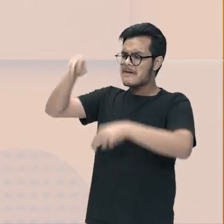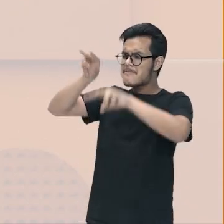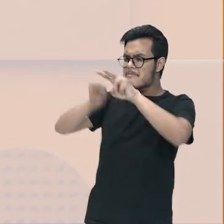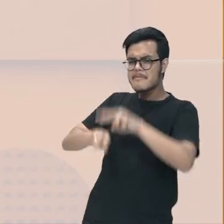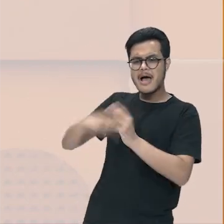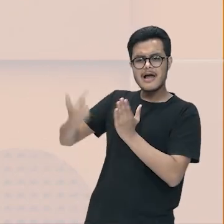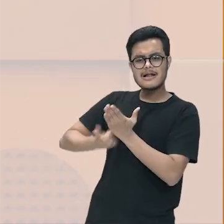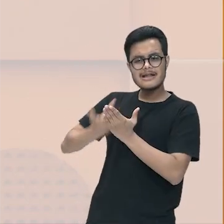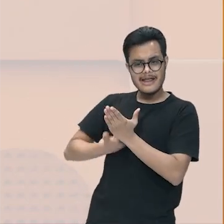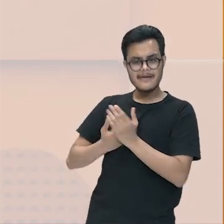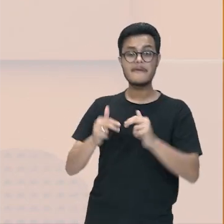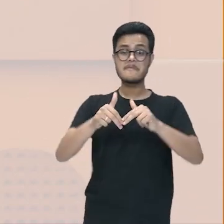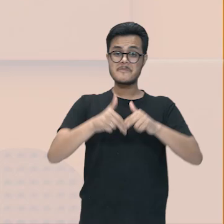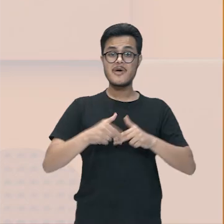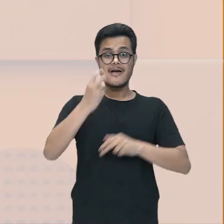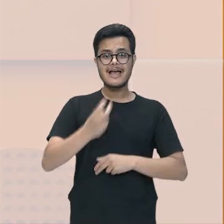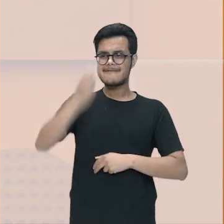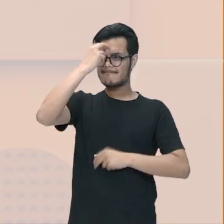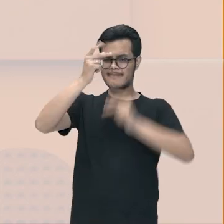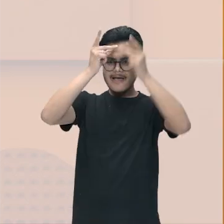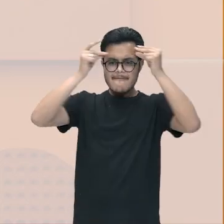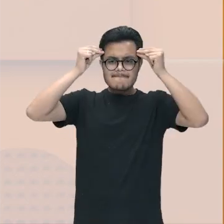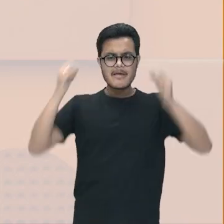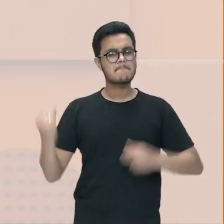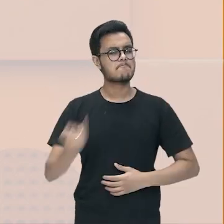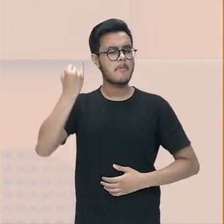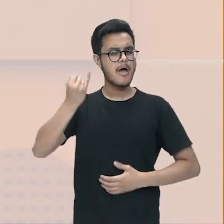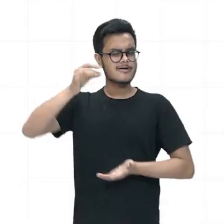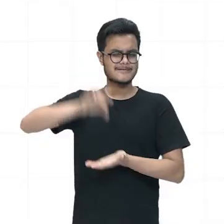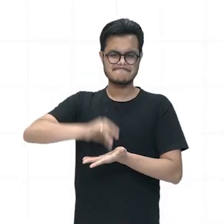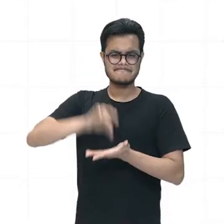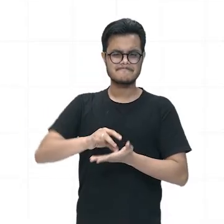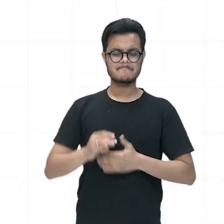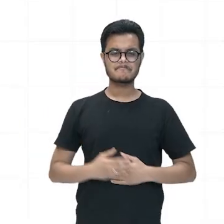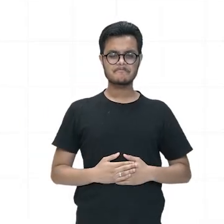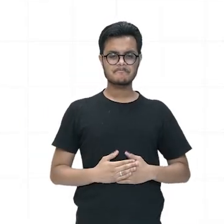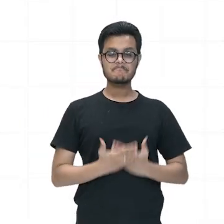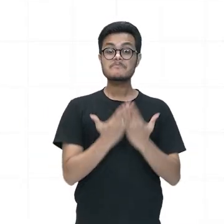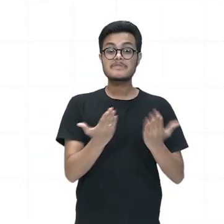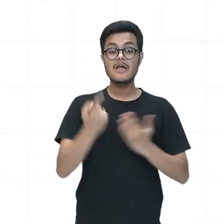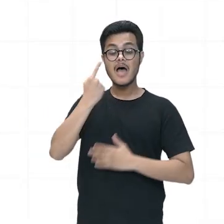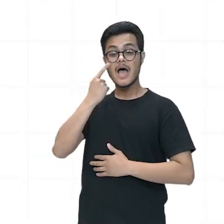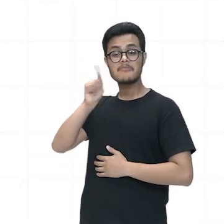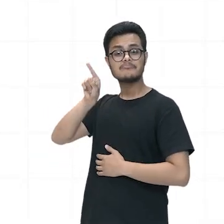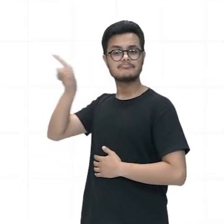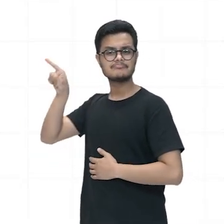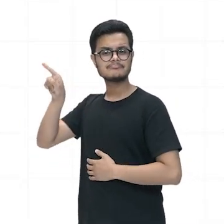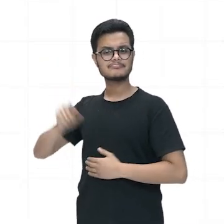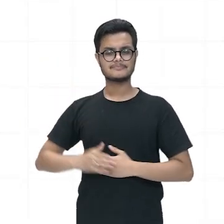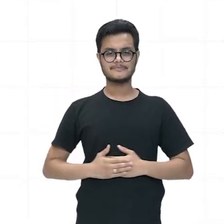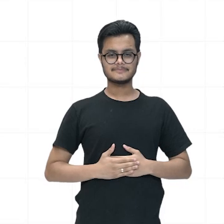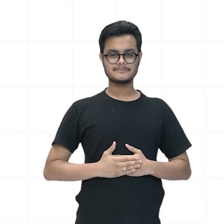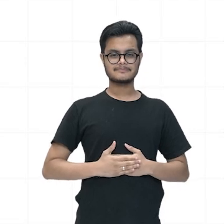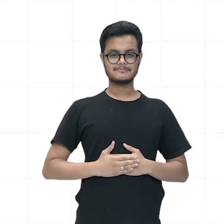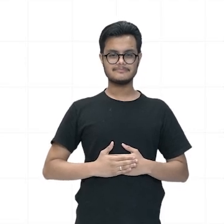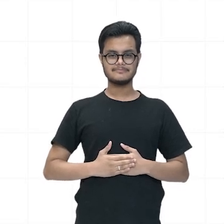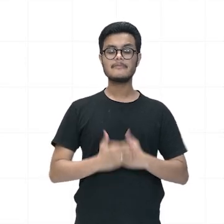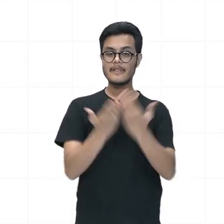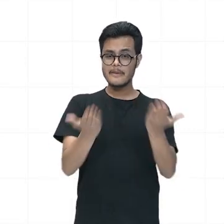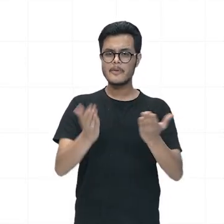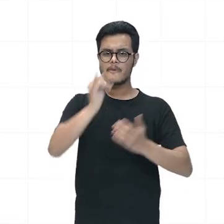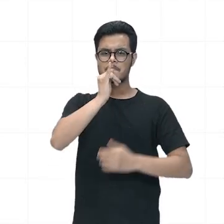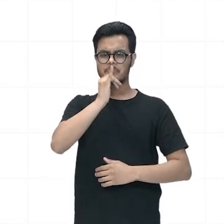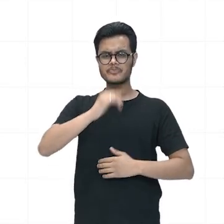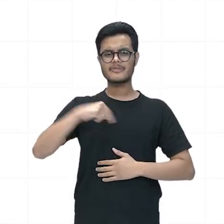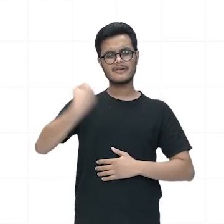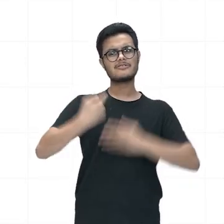Por isso que a cultura grega ela é tão importante, tá bom? Então, acompanha ali comigo, olha só. Quando a gente fala, então, por exemplo,